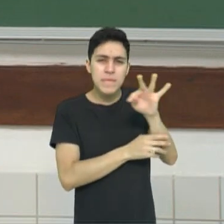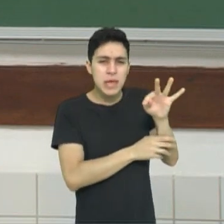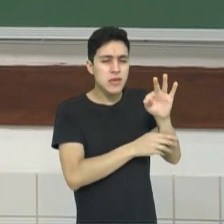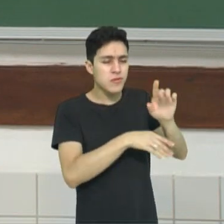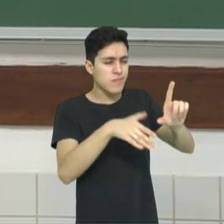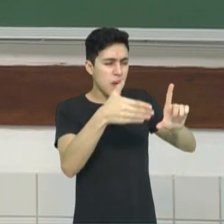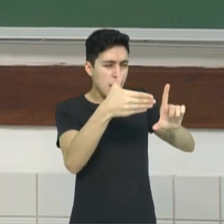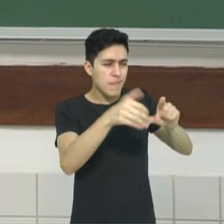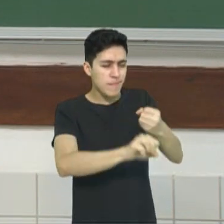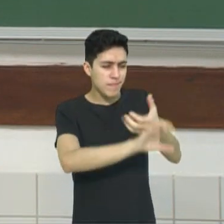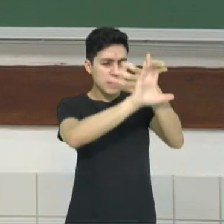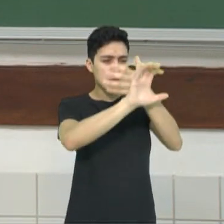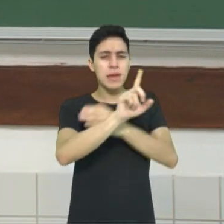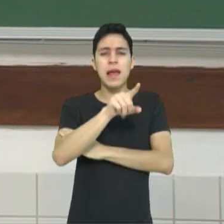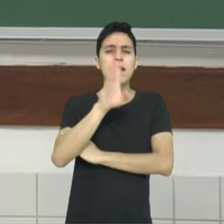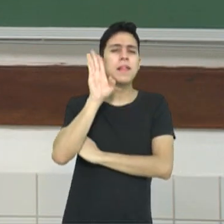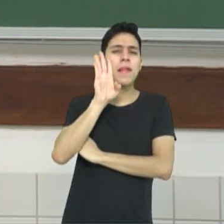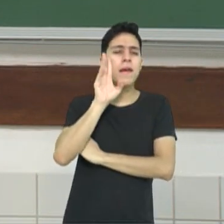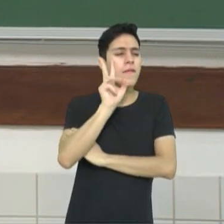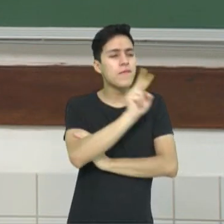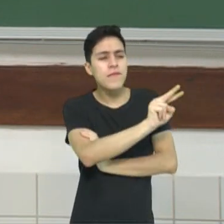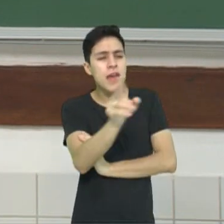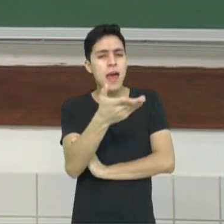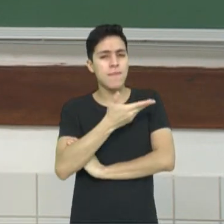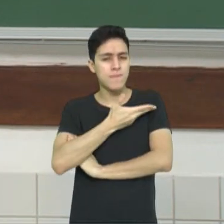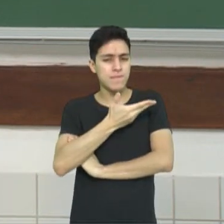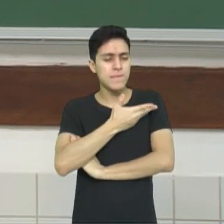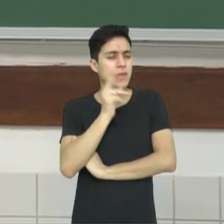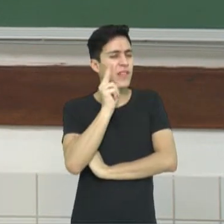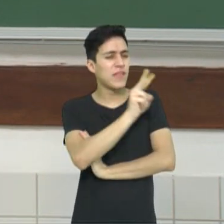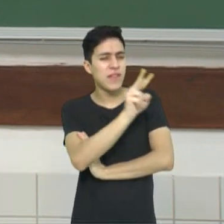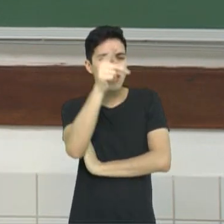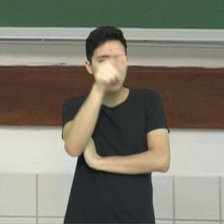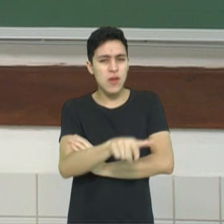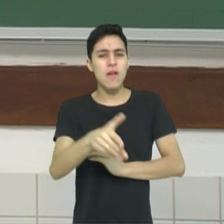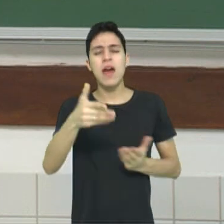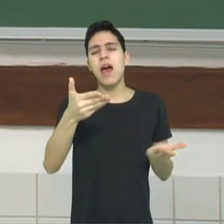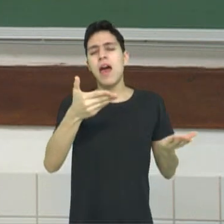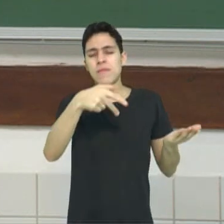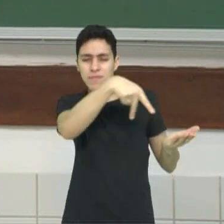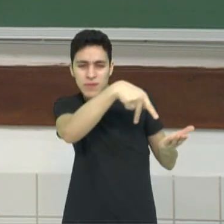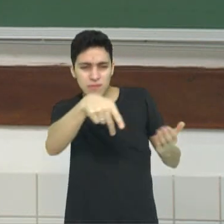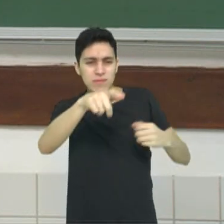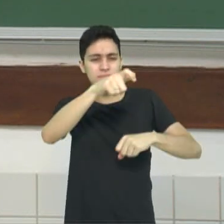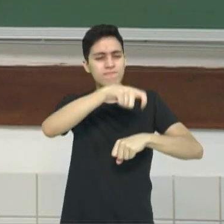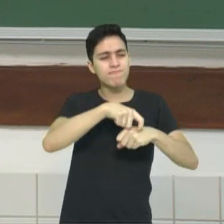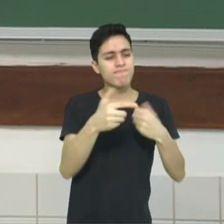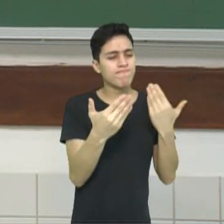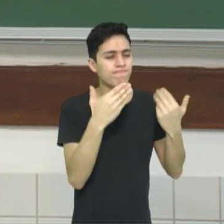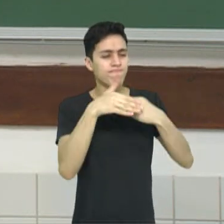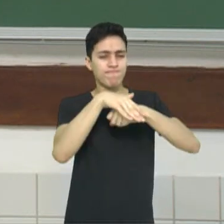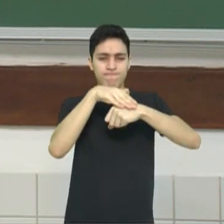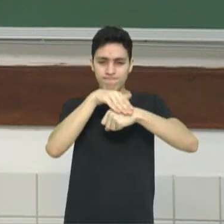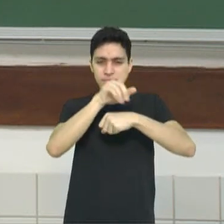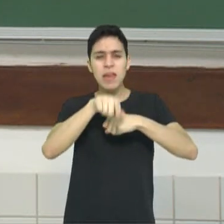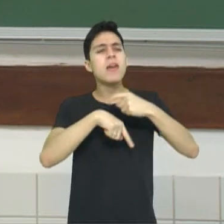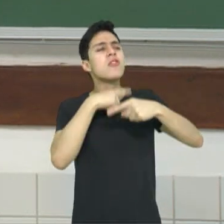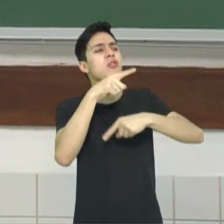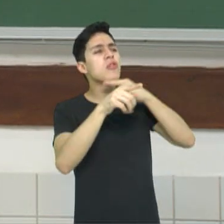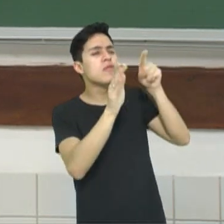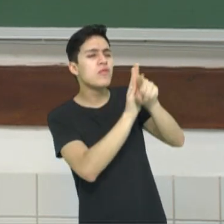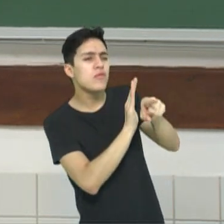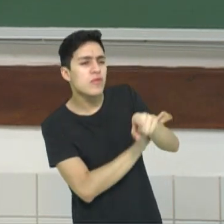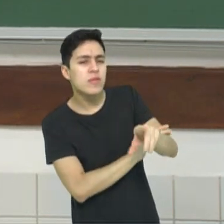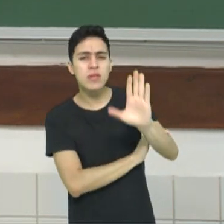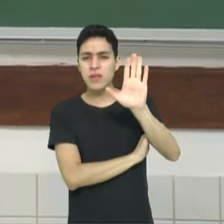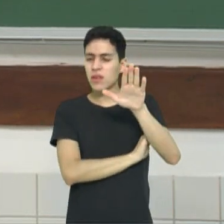é muito legal, é muito bom rever os colegas, muito bom rever o professor, tem aquele bate-papo legal, aquele tira dúvidas,